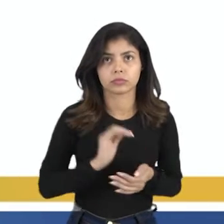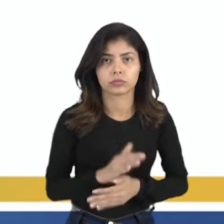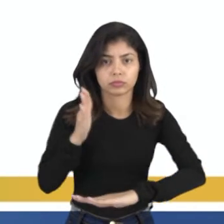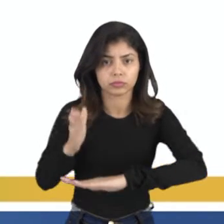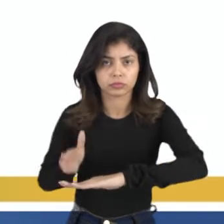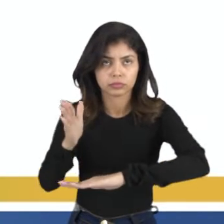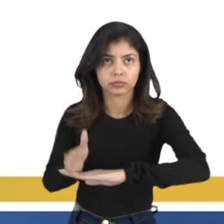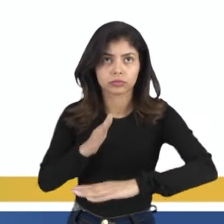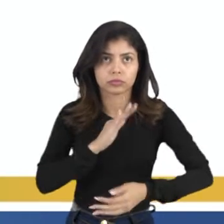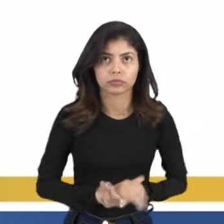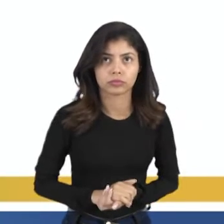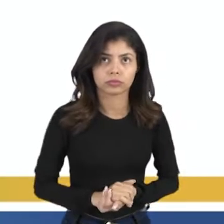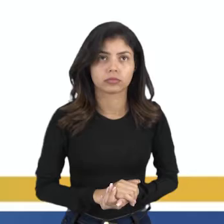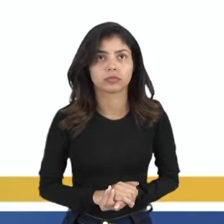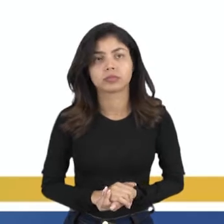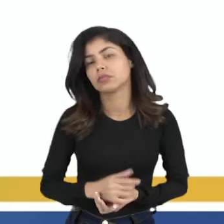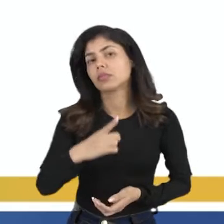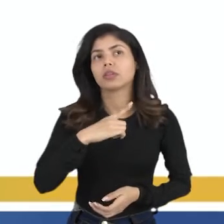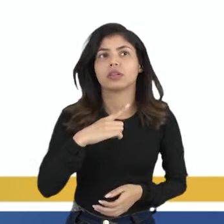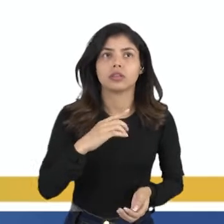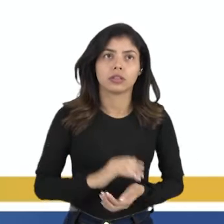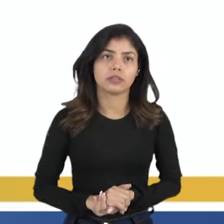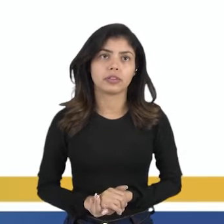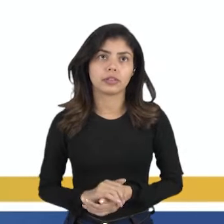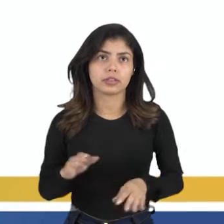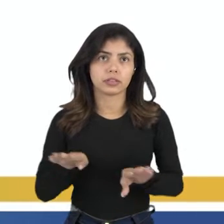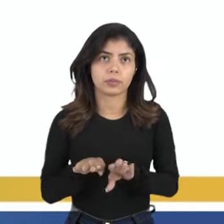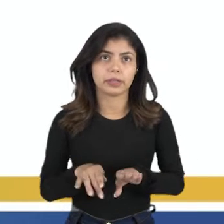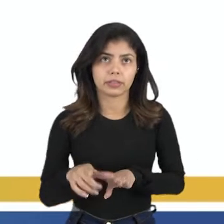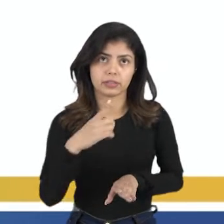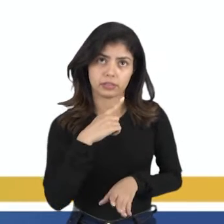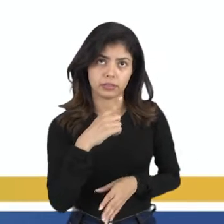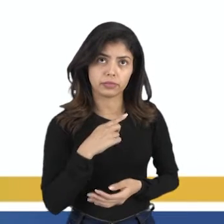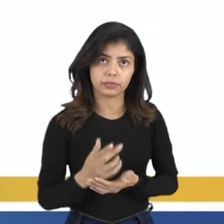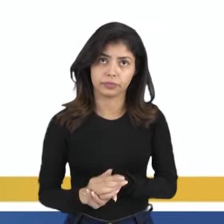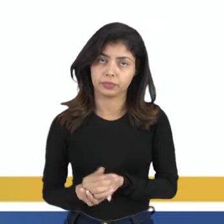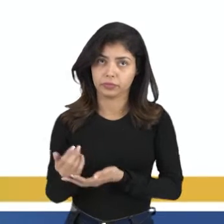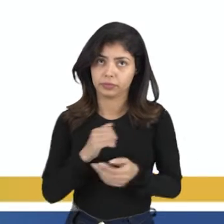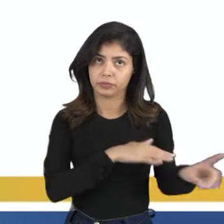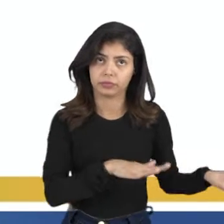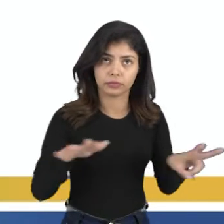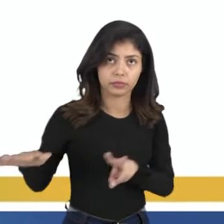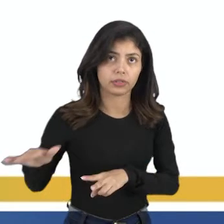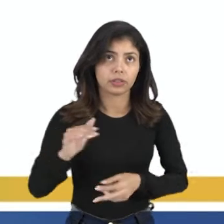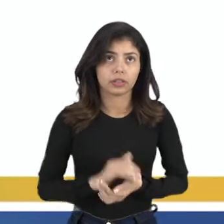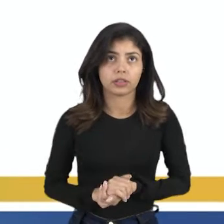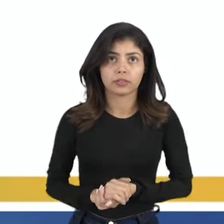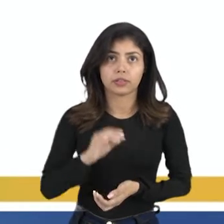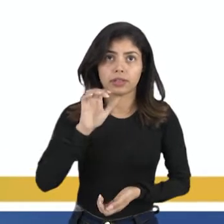movimento modernista, que teve início com a Semana de Arte Moderna de